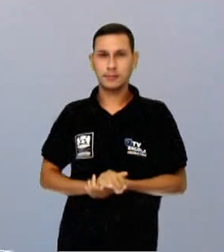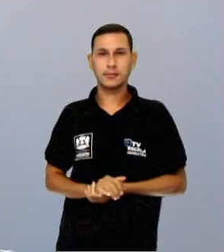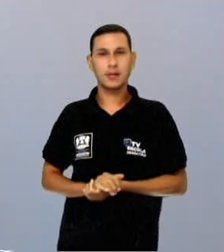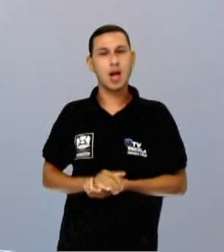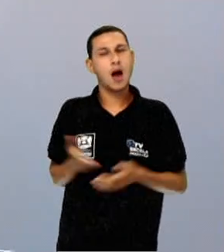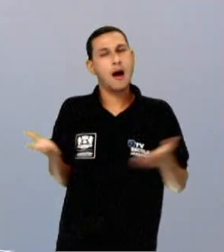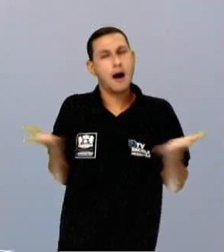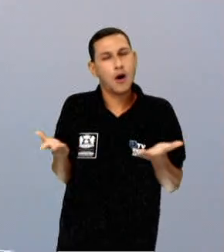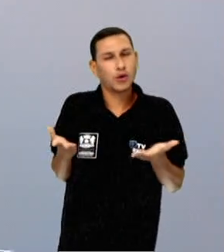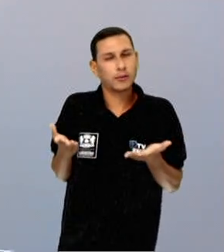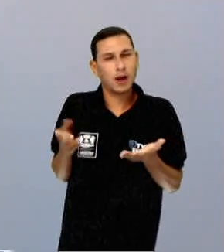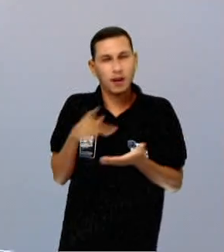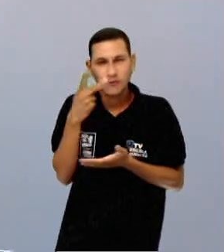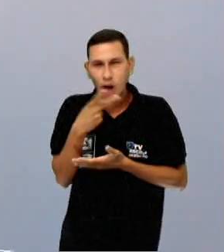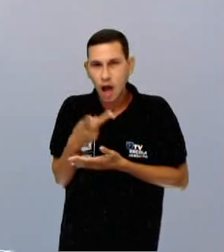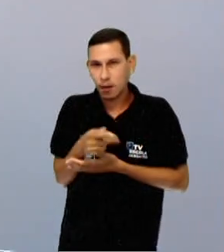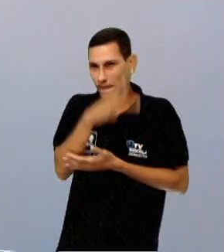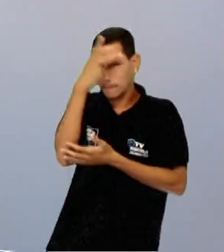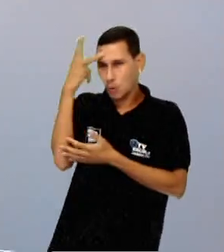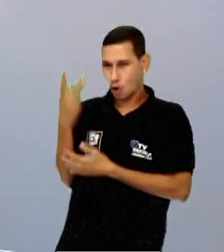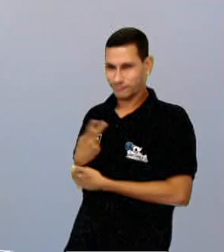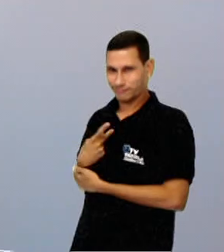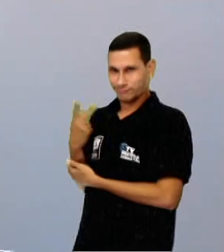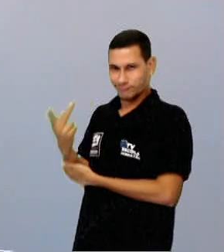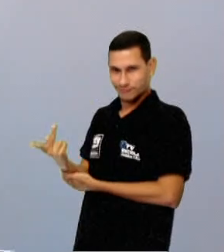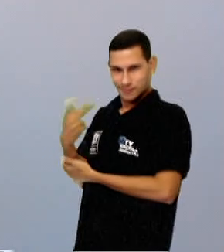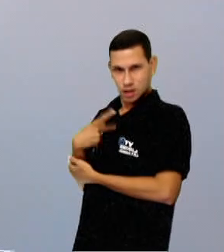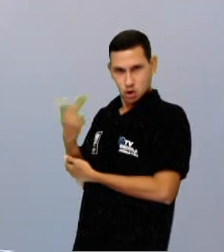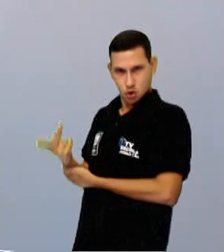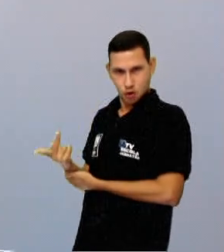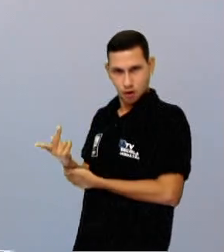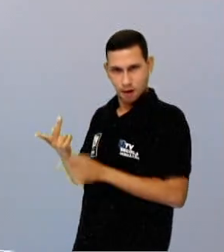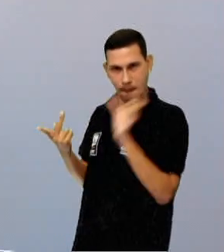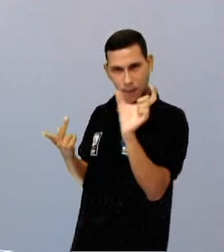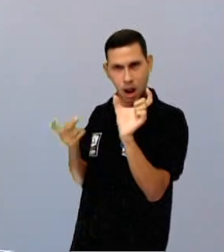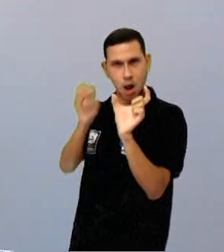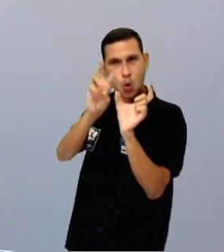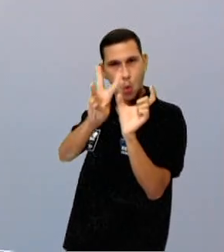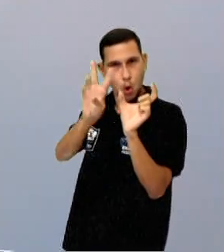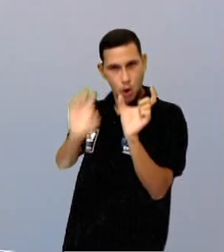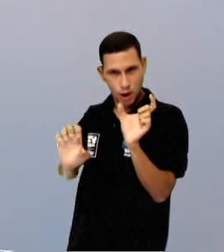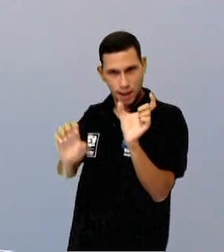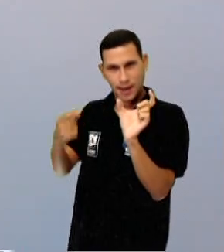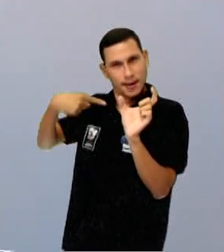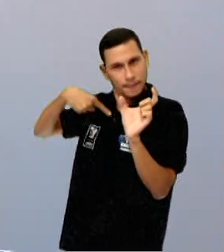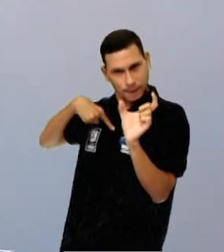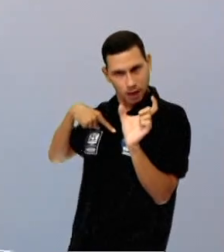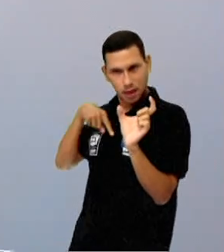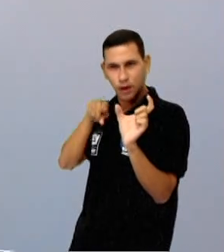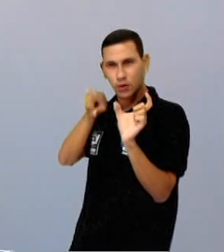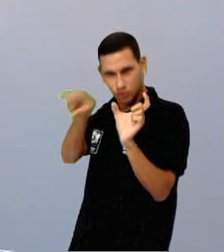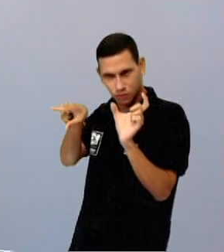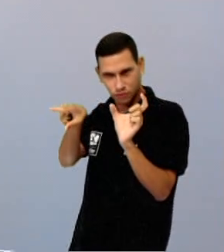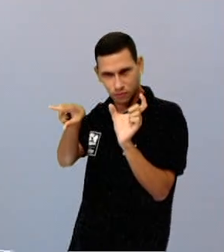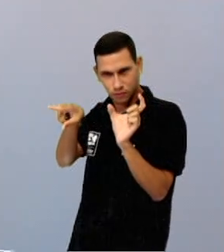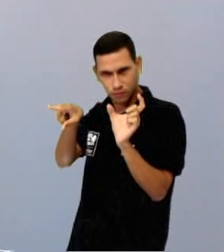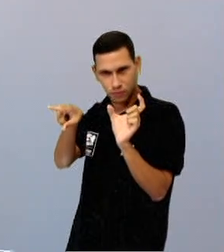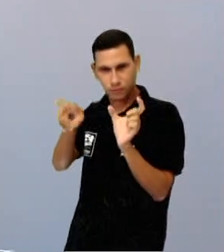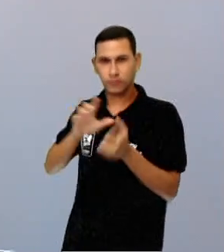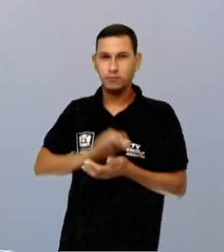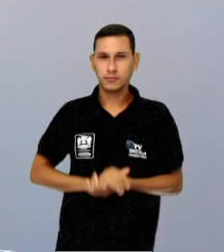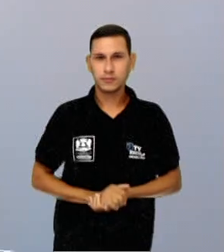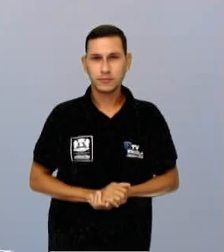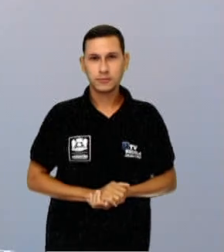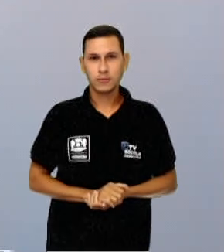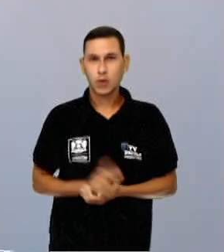eu falo de duas pessoas when me and you we ou